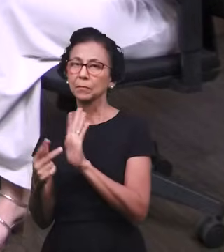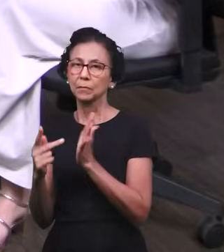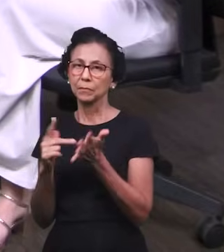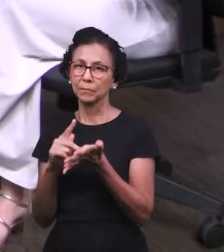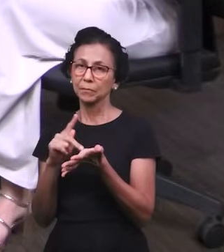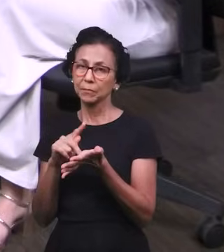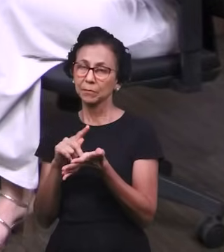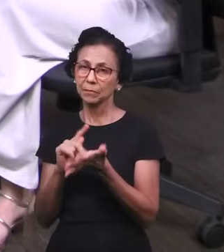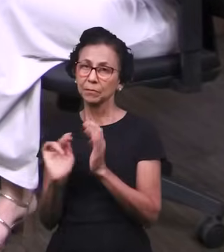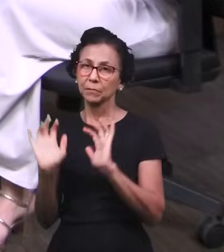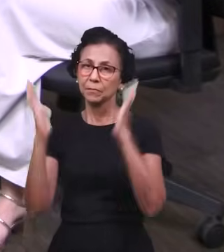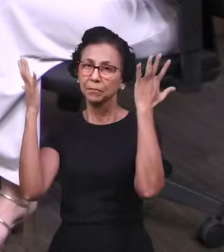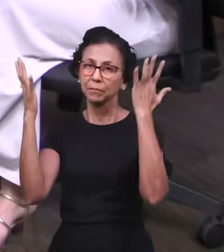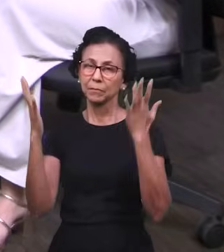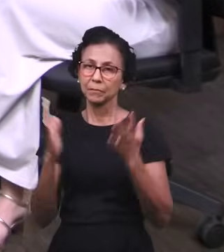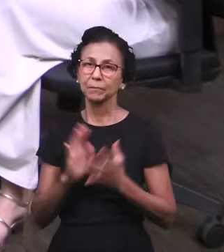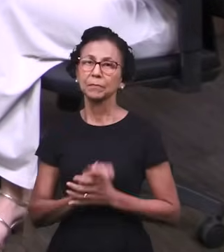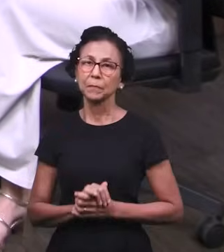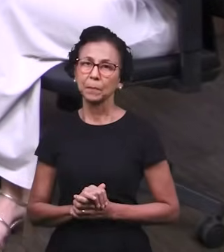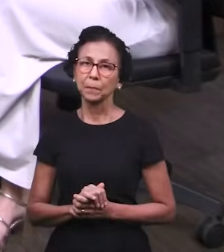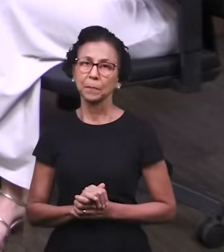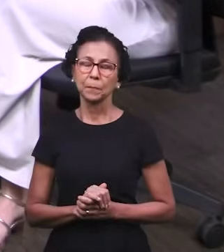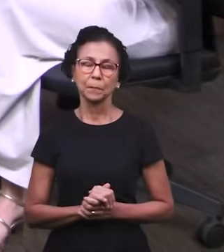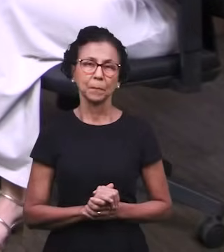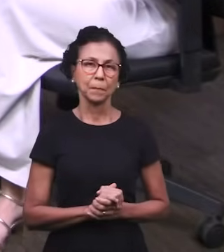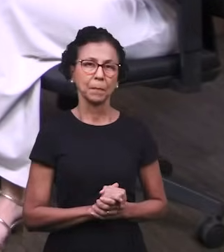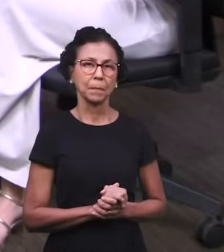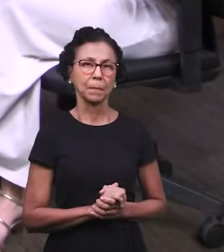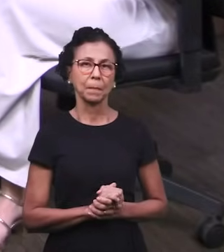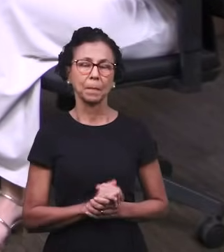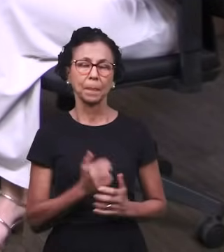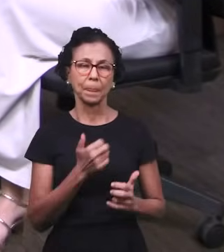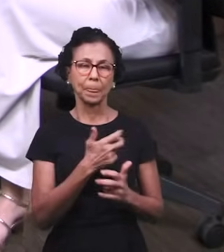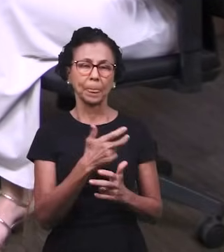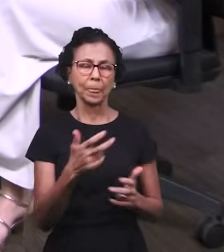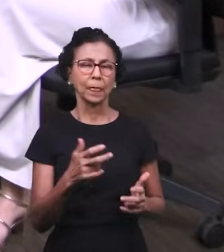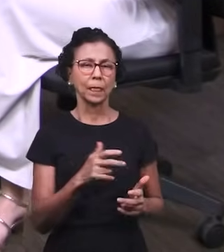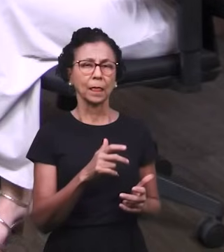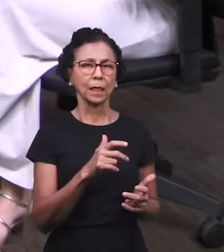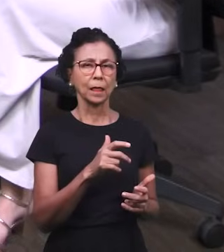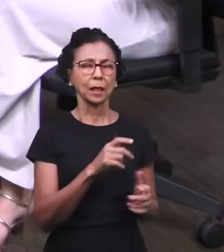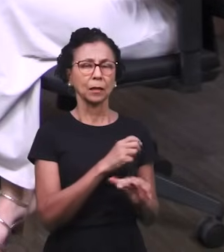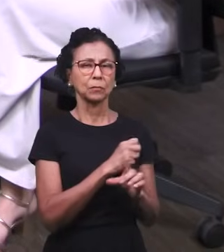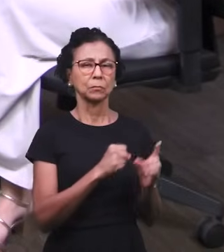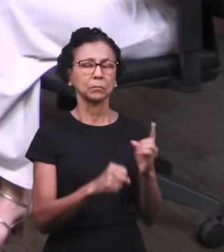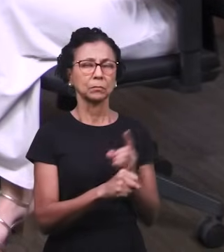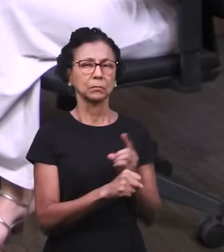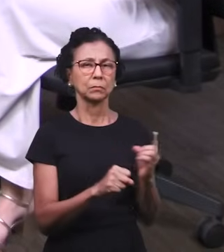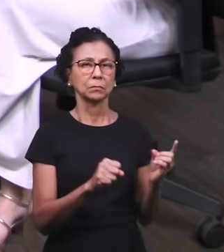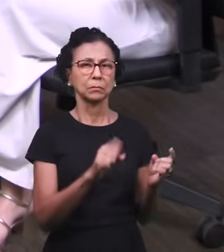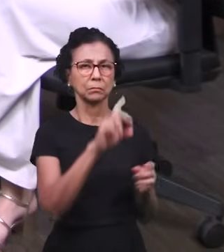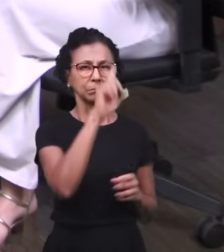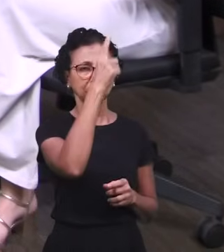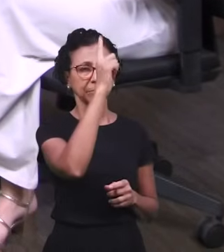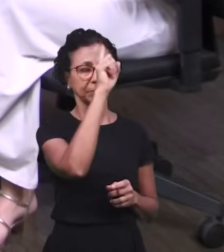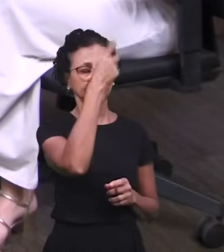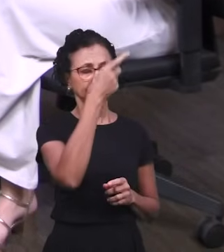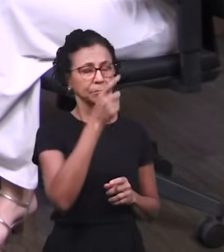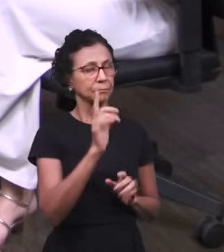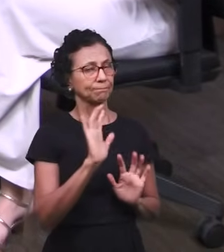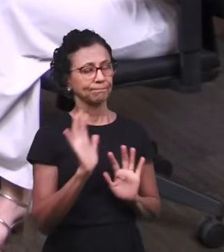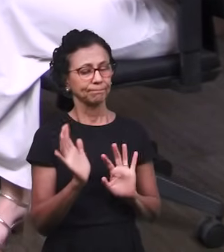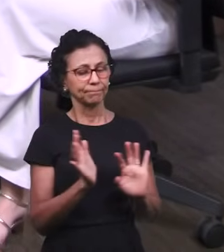quando nós colocamos em prática e aplicamos aquilo que a palavra nos